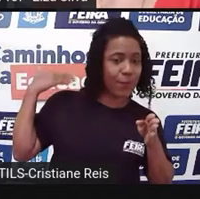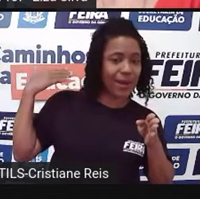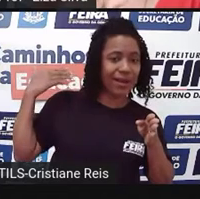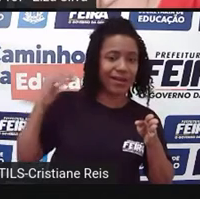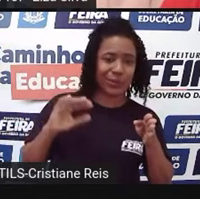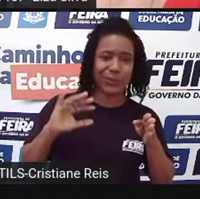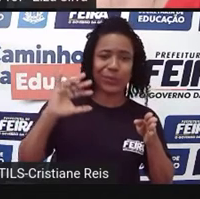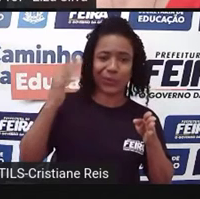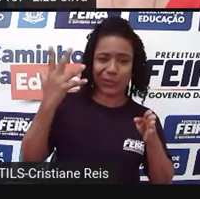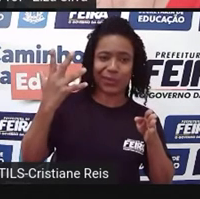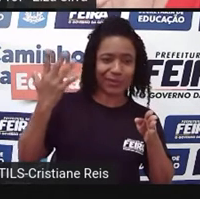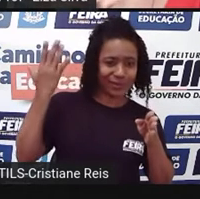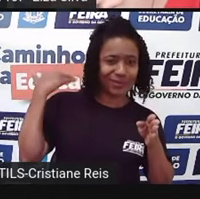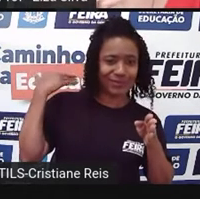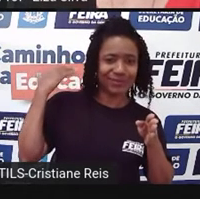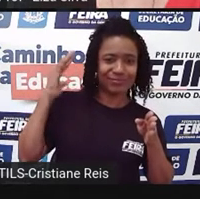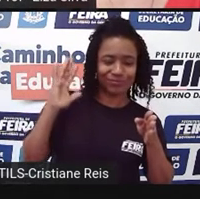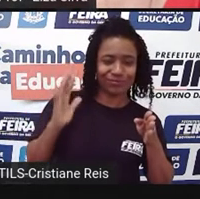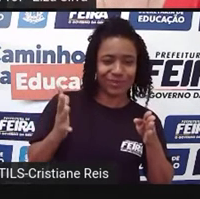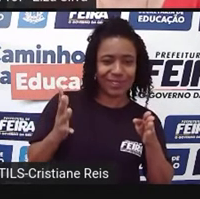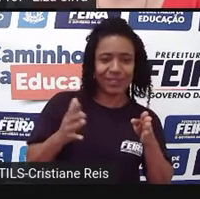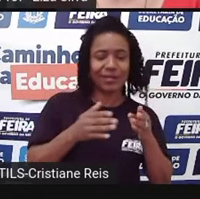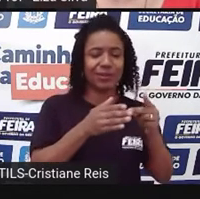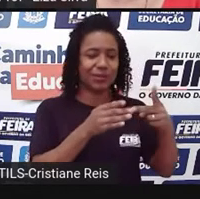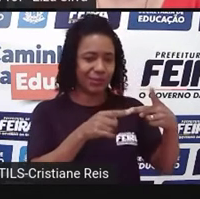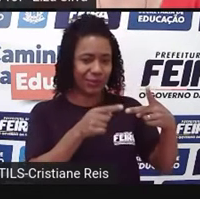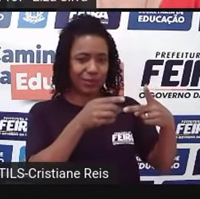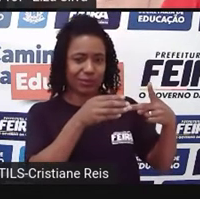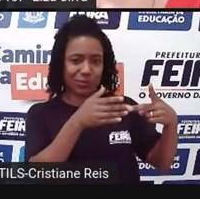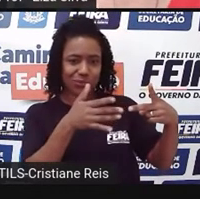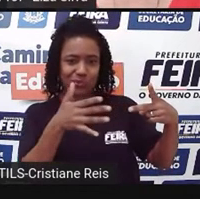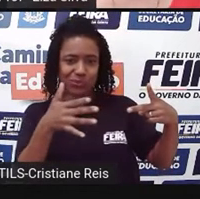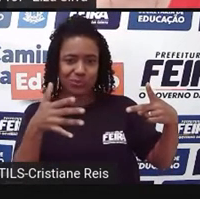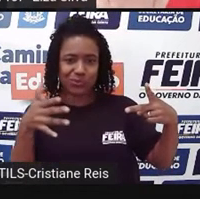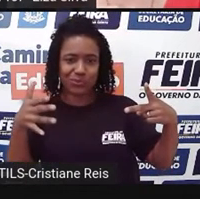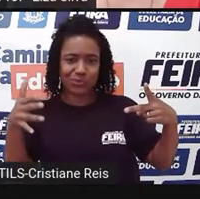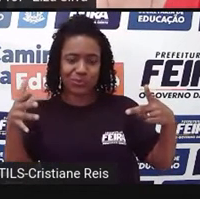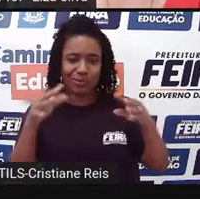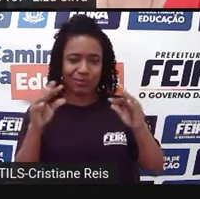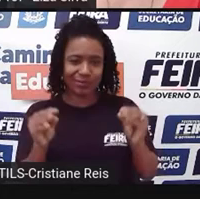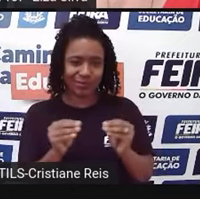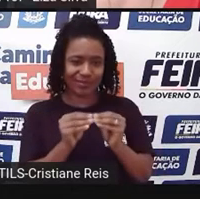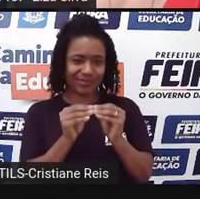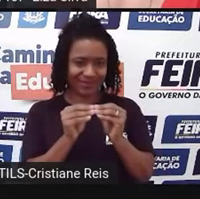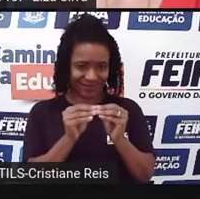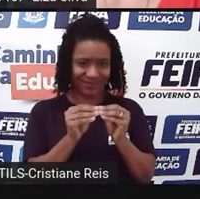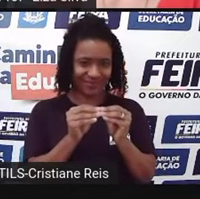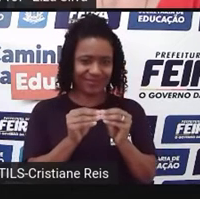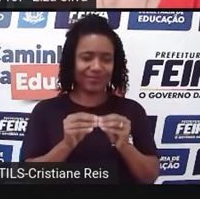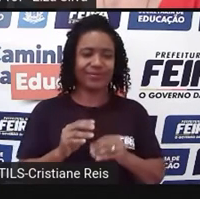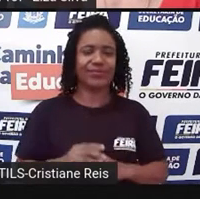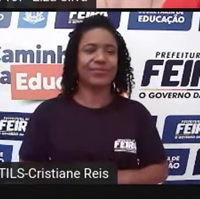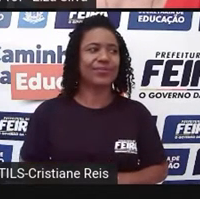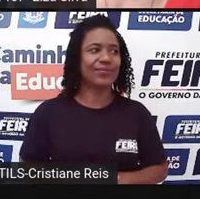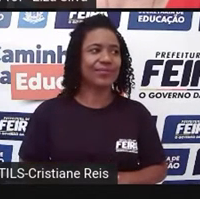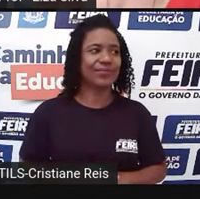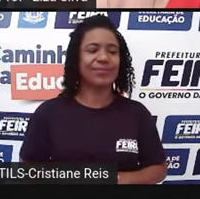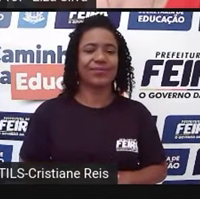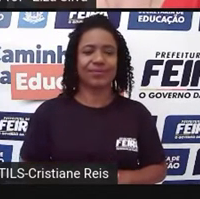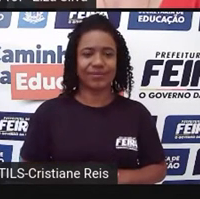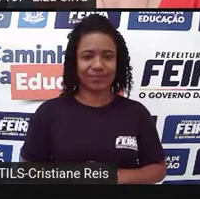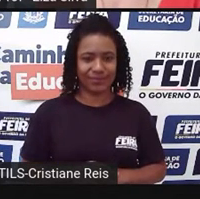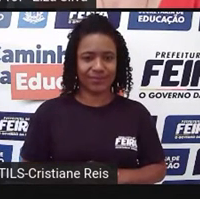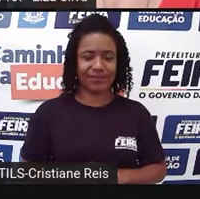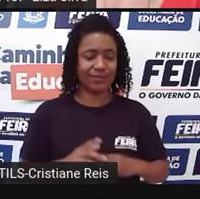né gente tem que fazer a descrição do fato de maneira bem resumida em do Leste